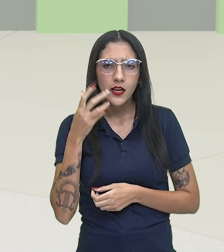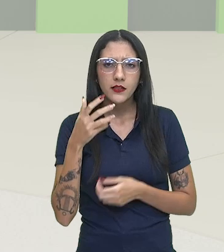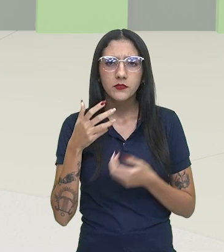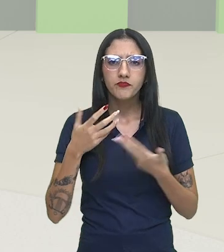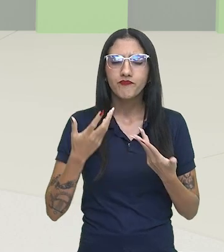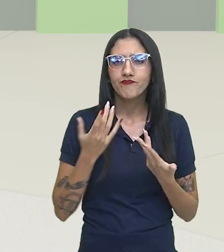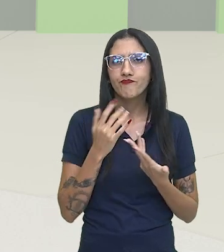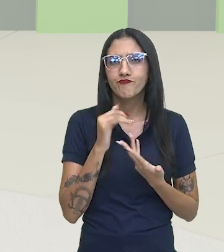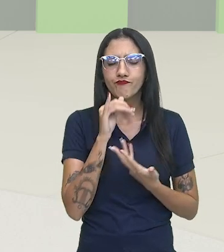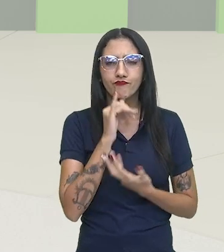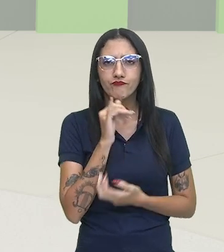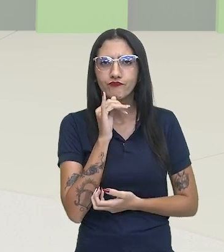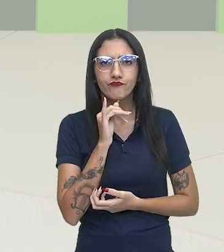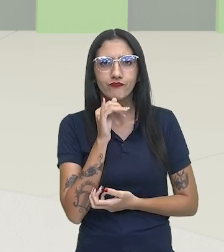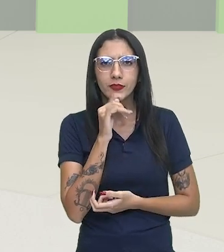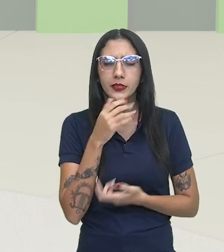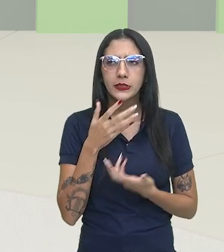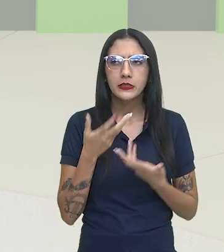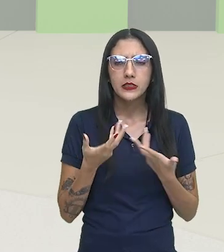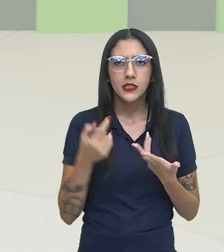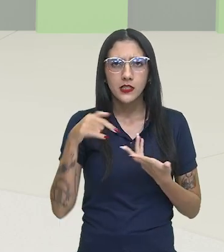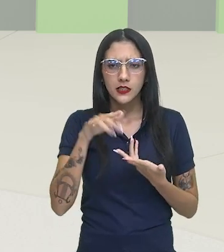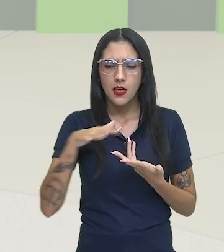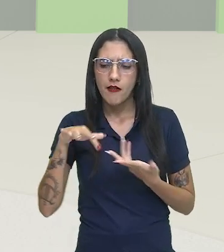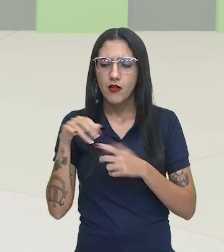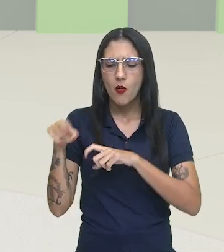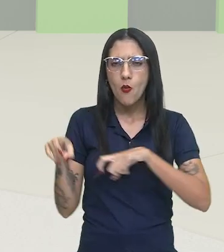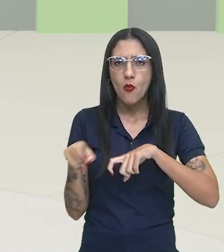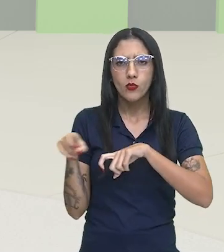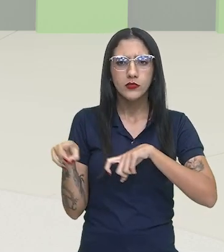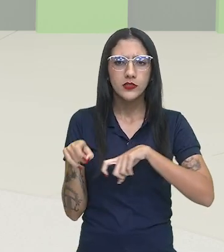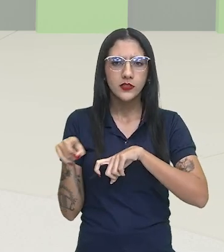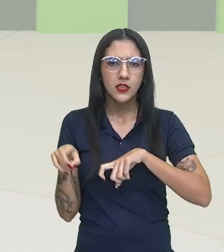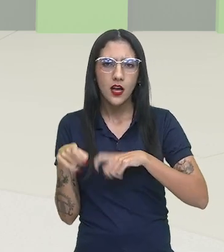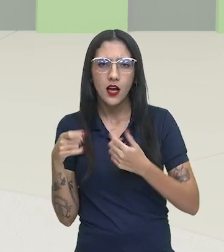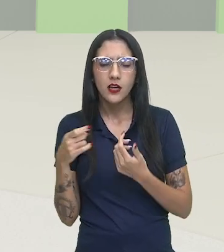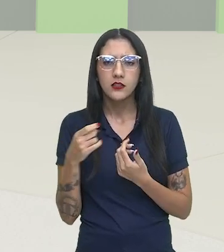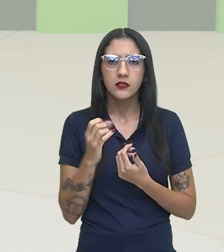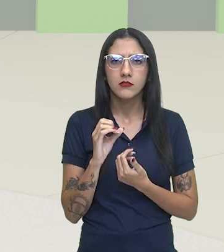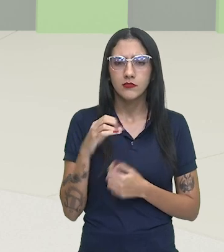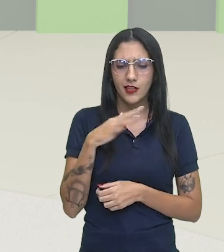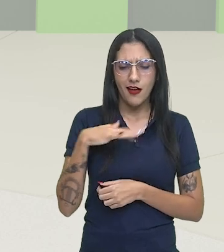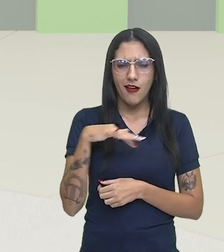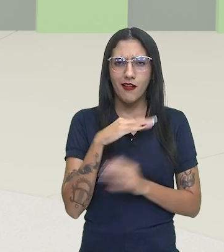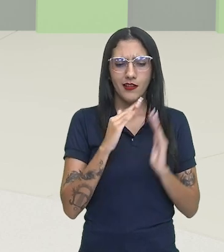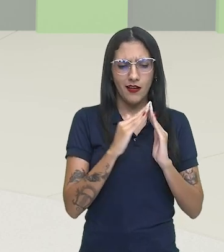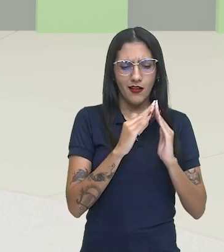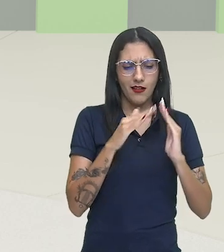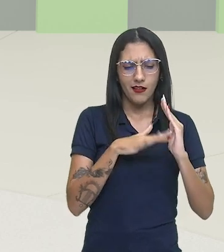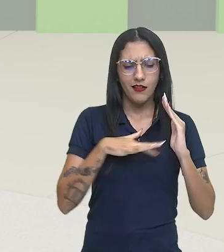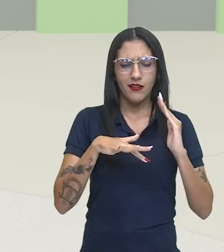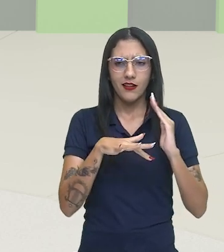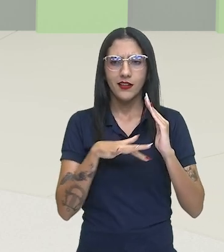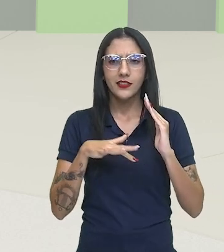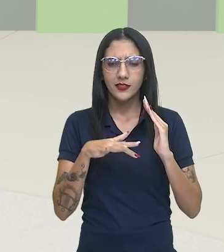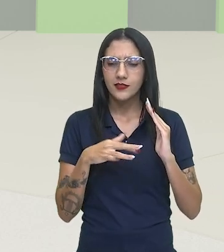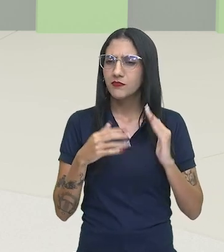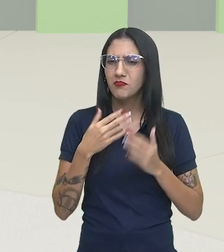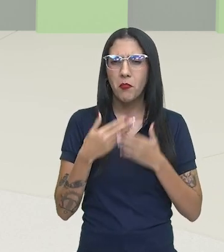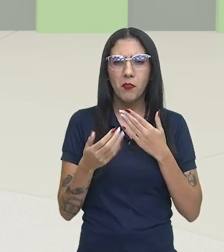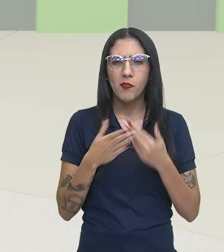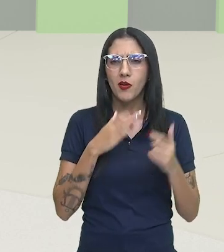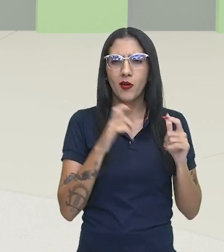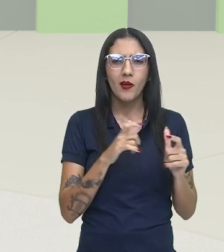quando está ali no roçado, quando você está ali no fundo do quintal, onde você